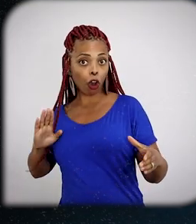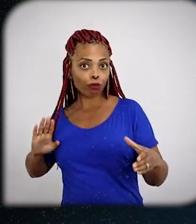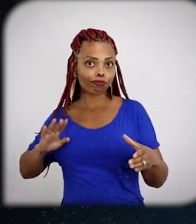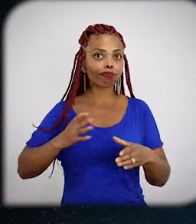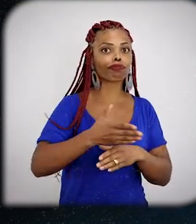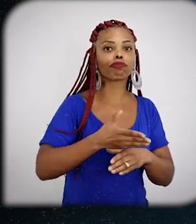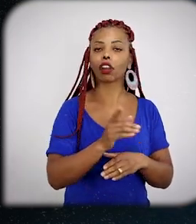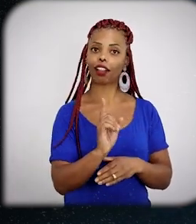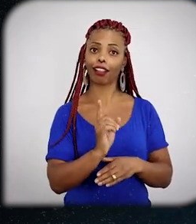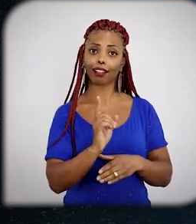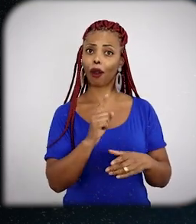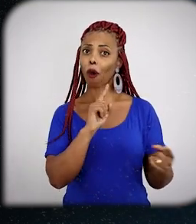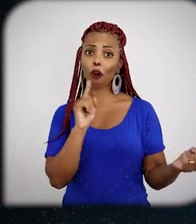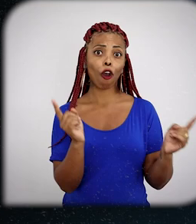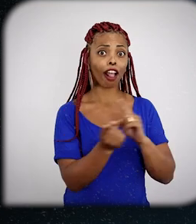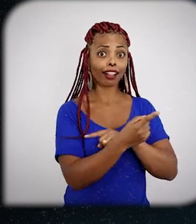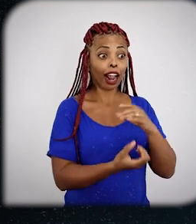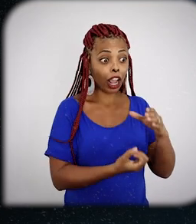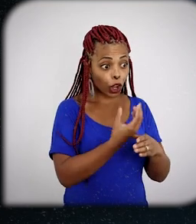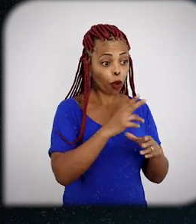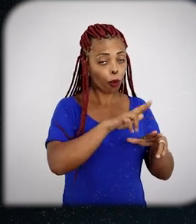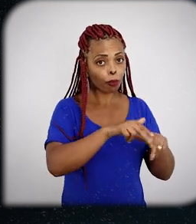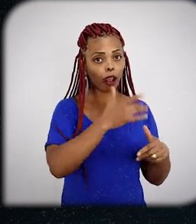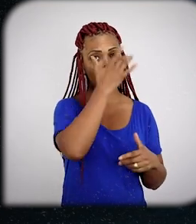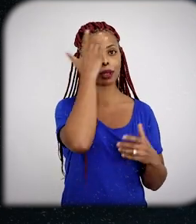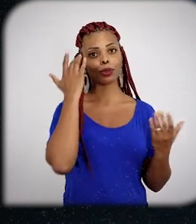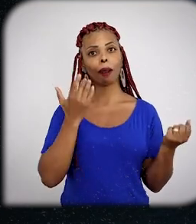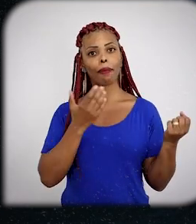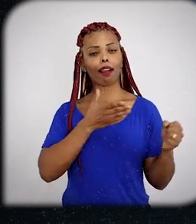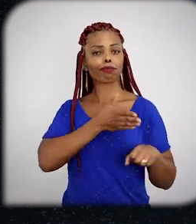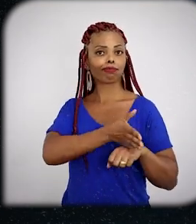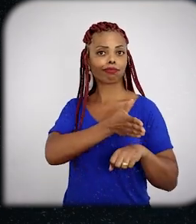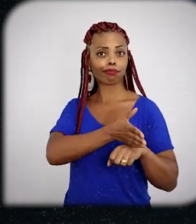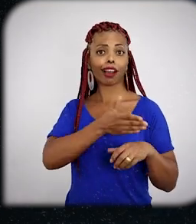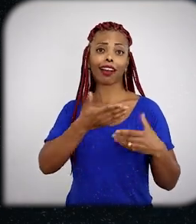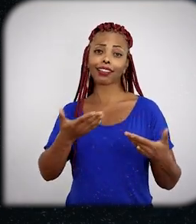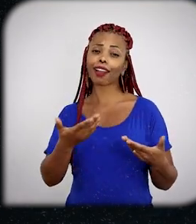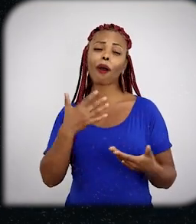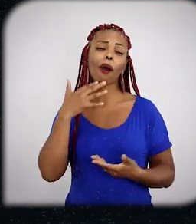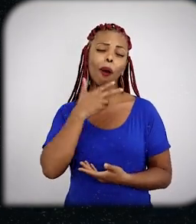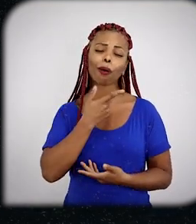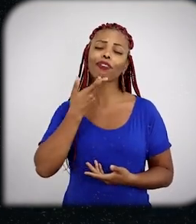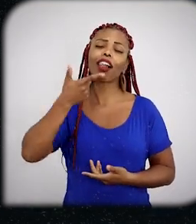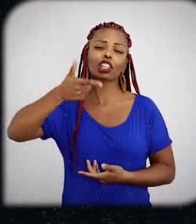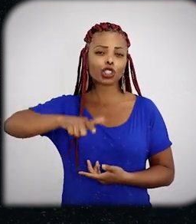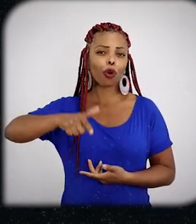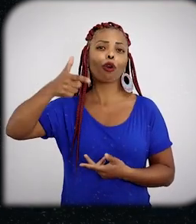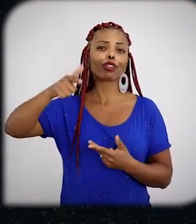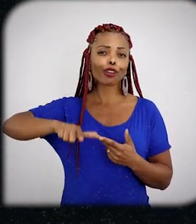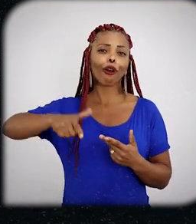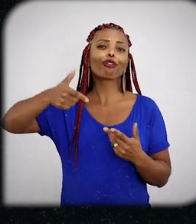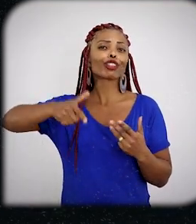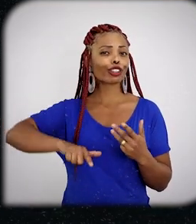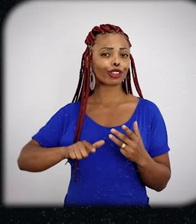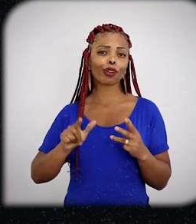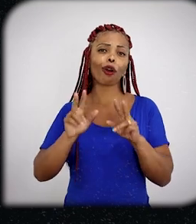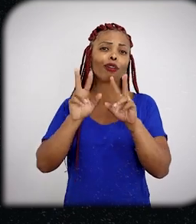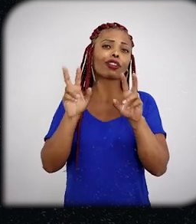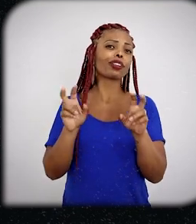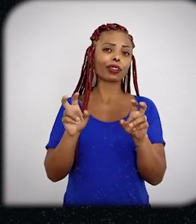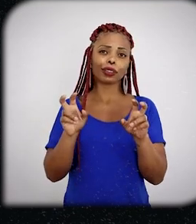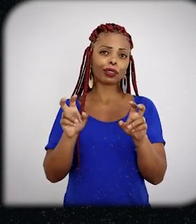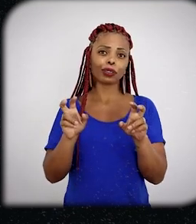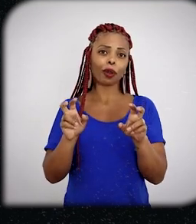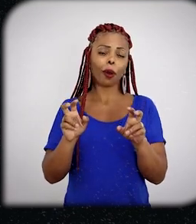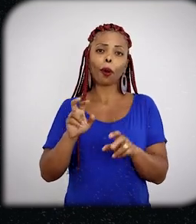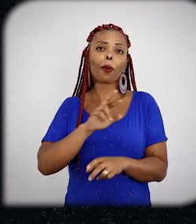abrigar gente como nós, muito pelo contrário. Então, é meio redundante, repetitivo a gente